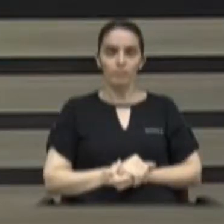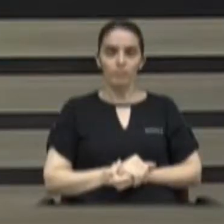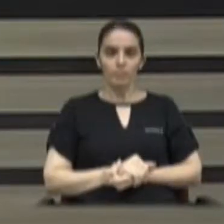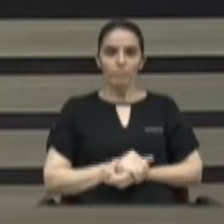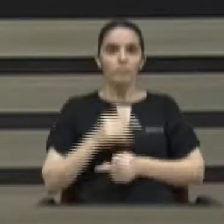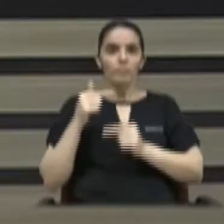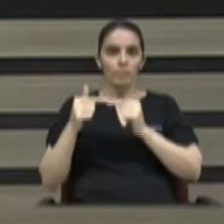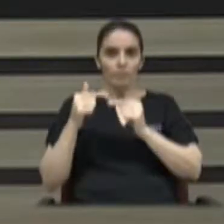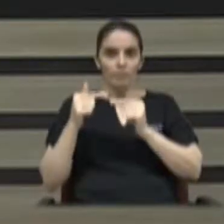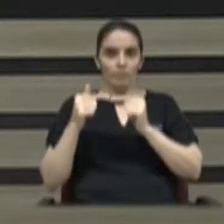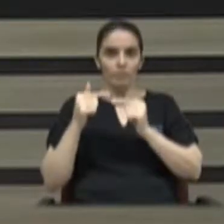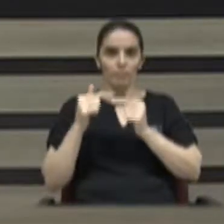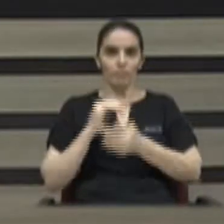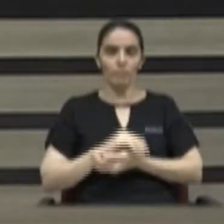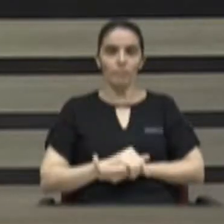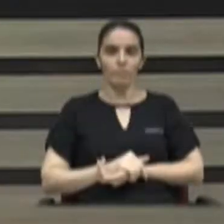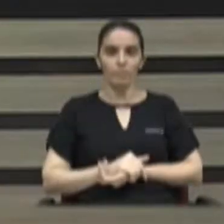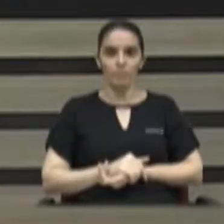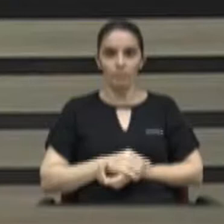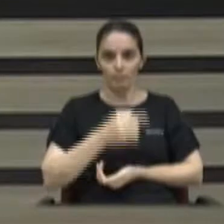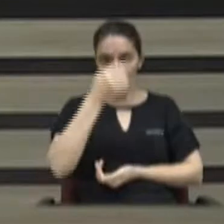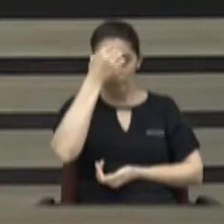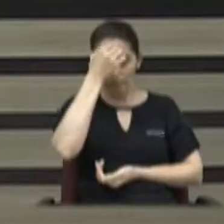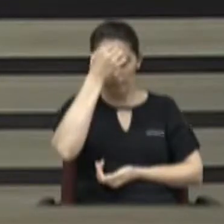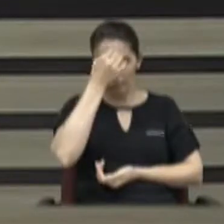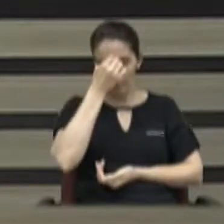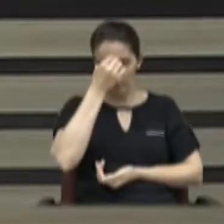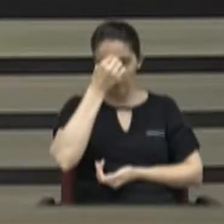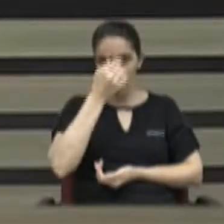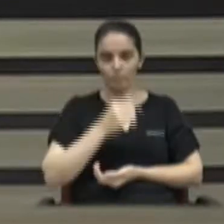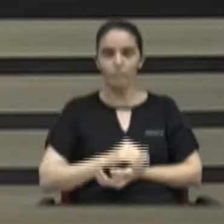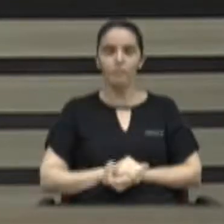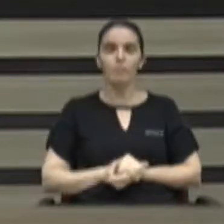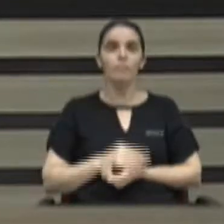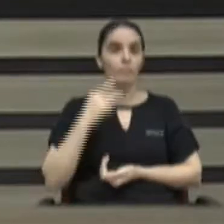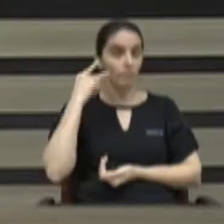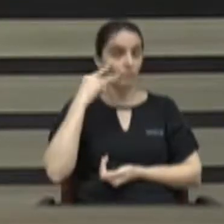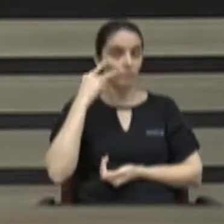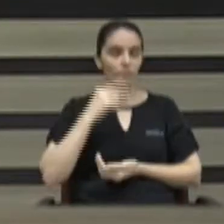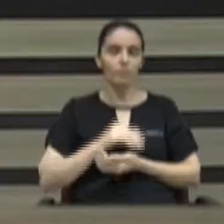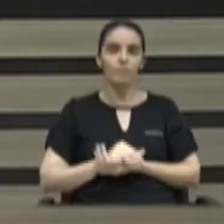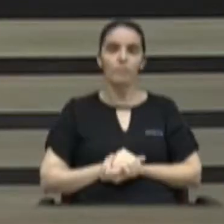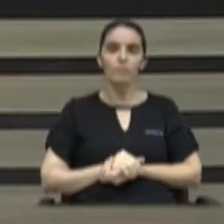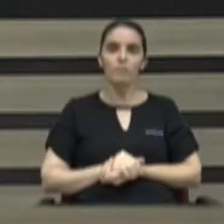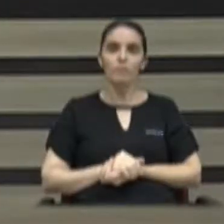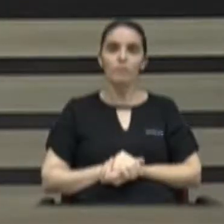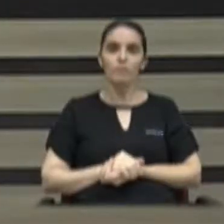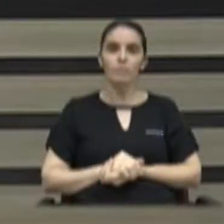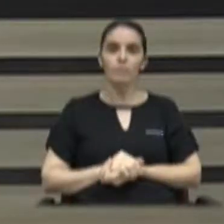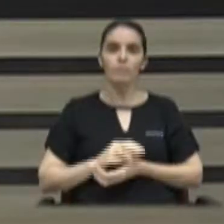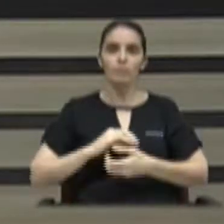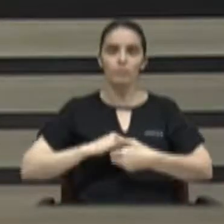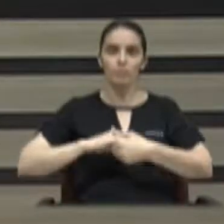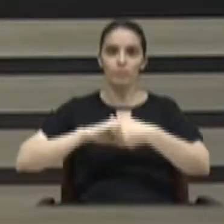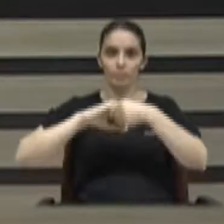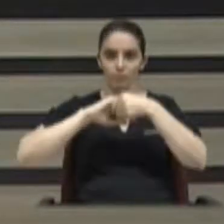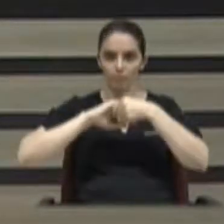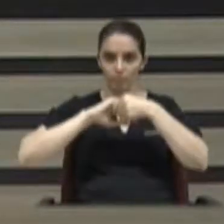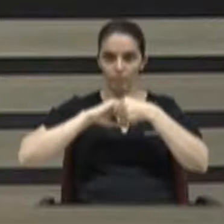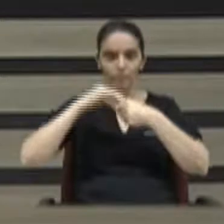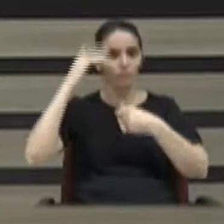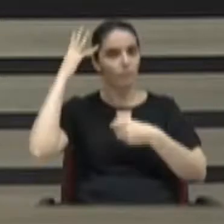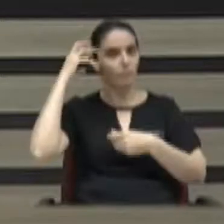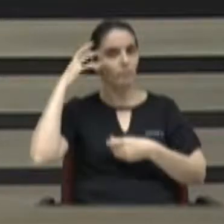Eu tenho uma discussão. Eu gostaria, senhor presidente. Uma palavra, vereador Rafael Camargo. Gostaria de parabenizar a vereadora Lubogo